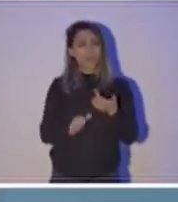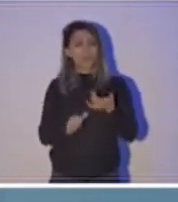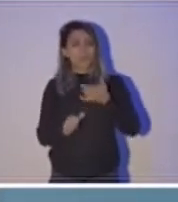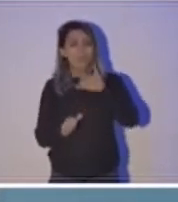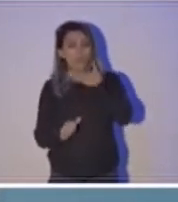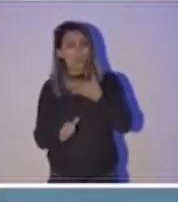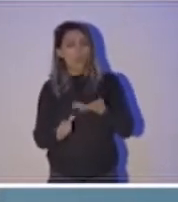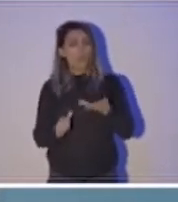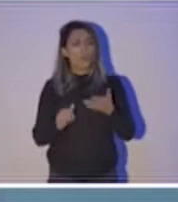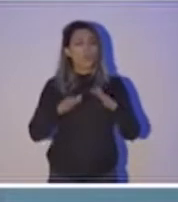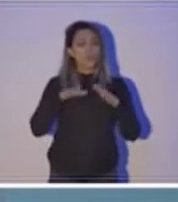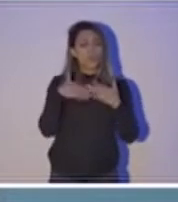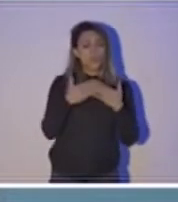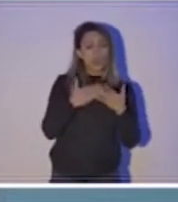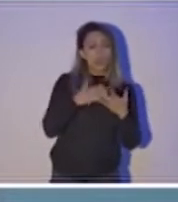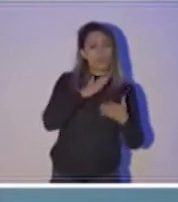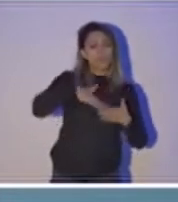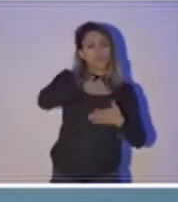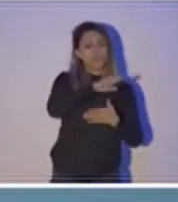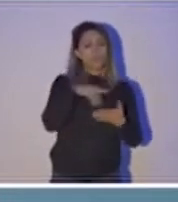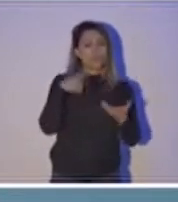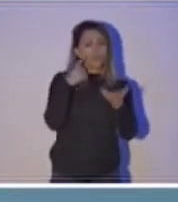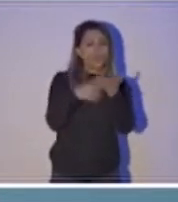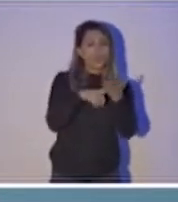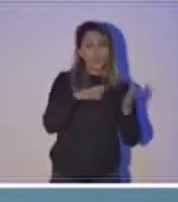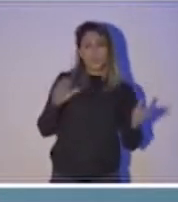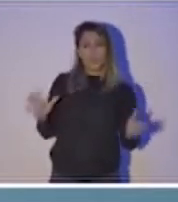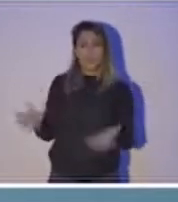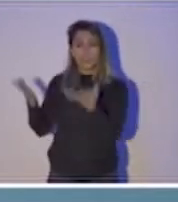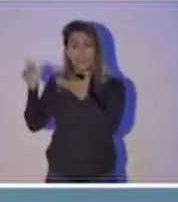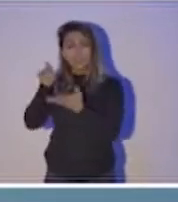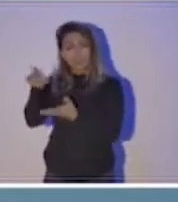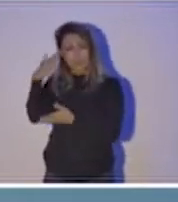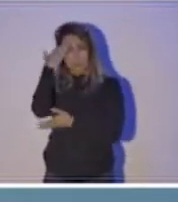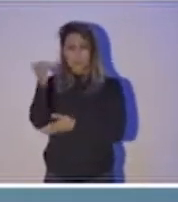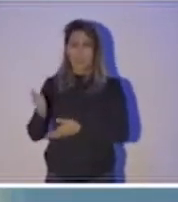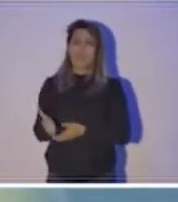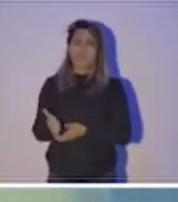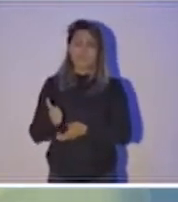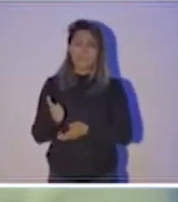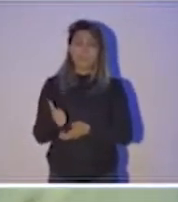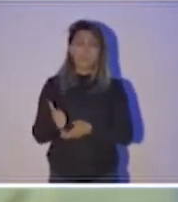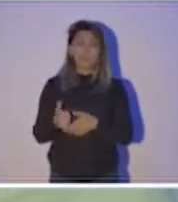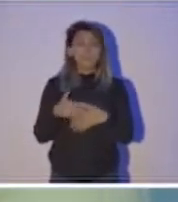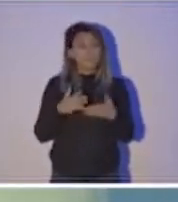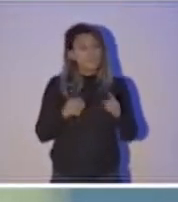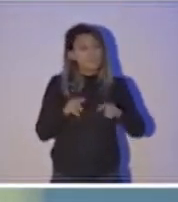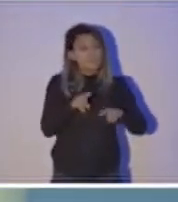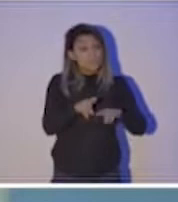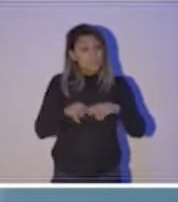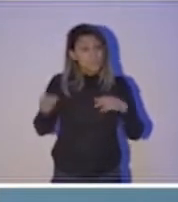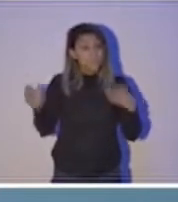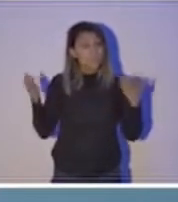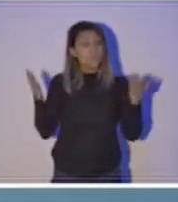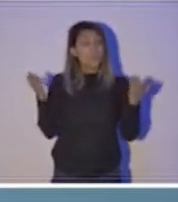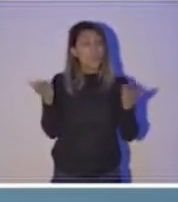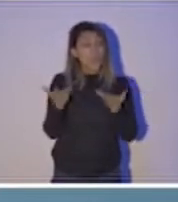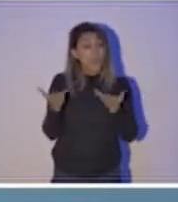para eles, quando está todo mundo ali comprometido e também quando não está. Então, eu gostaria de começar explorando com